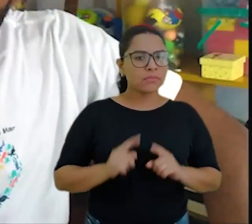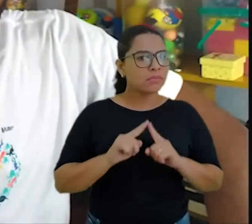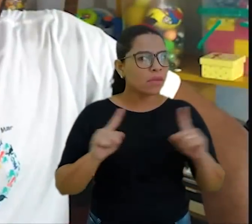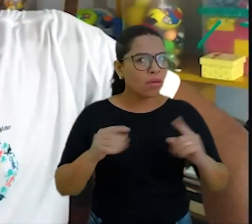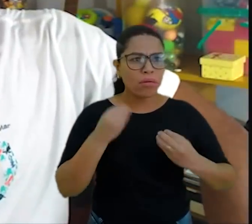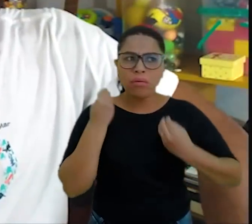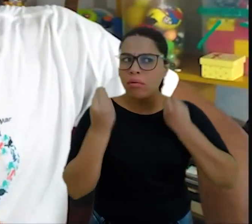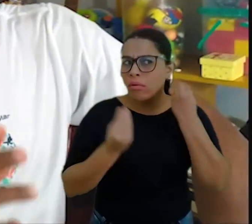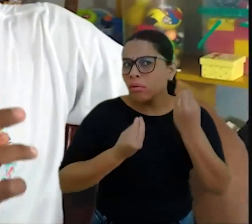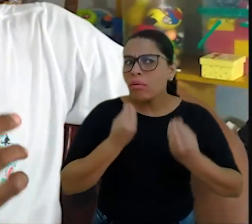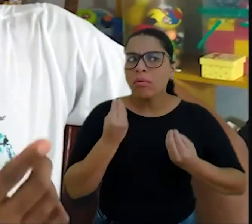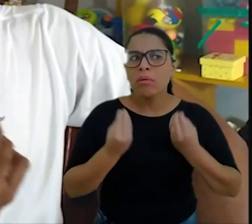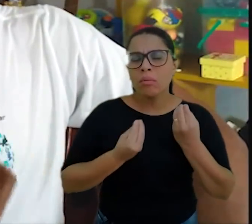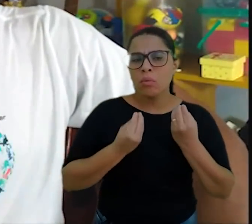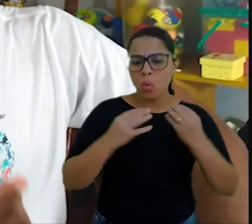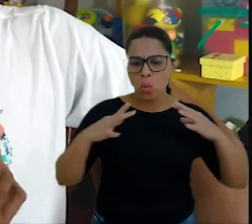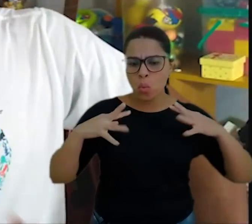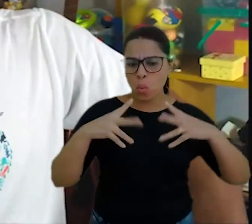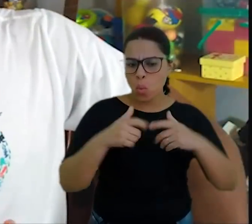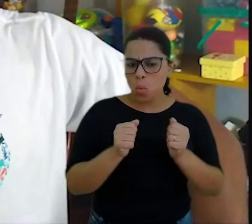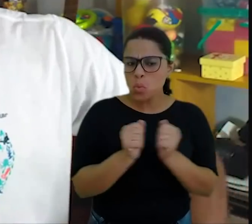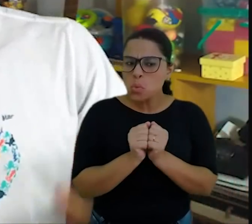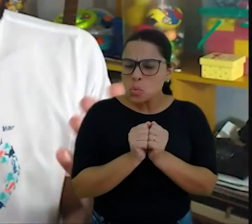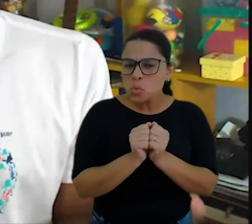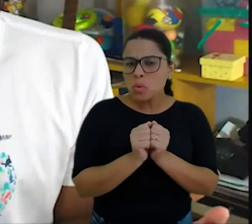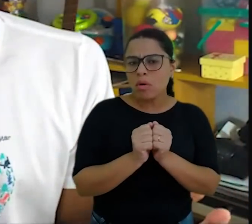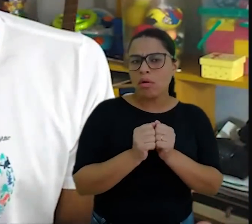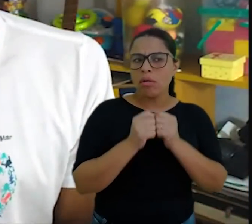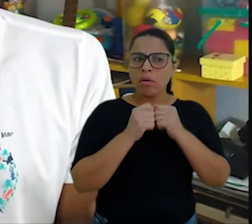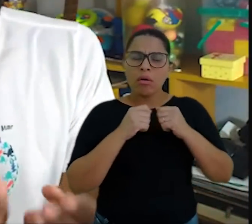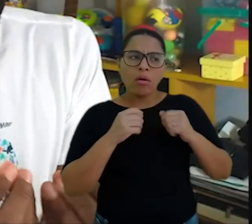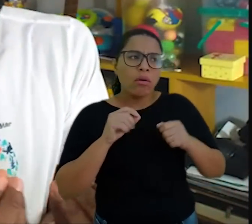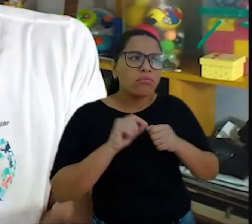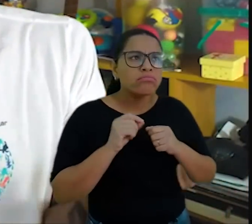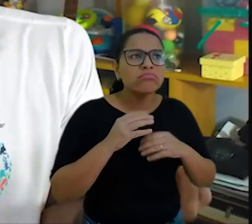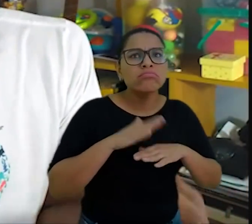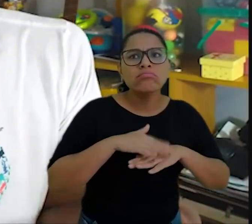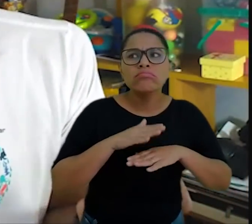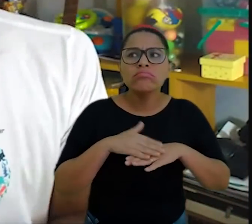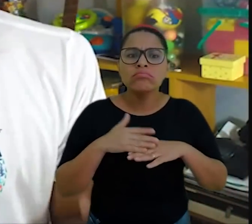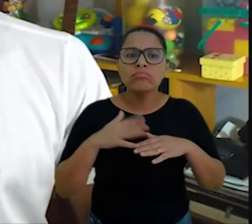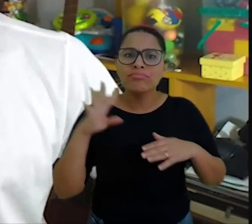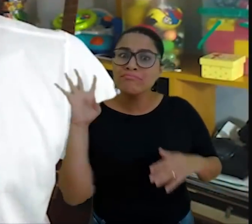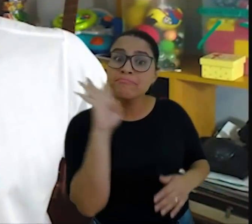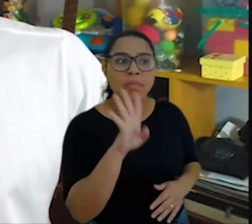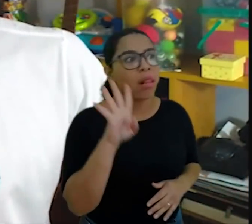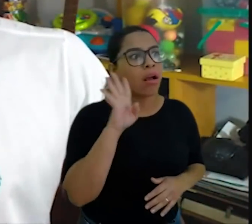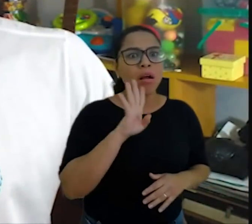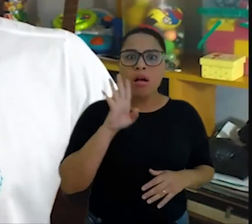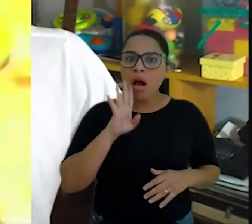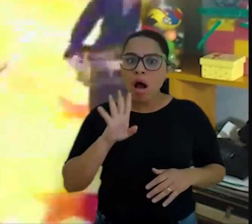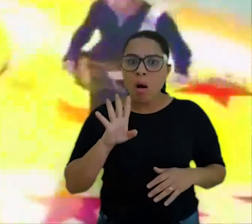Mas como é que todos tocando juntos fazem esse negócio ficar tão legal?